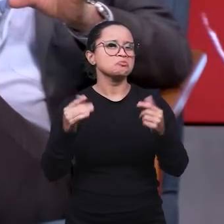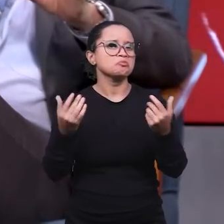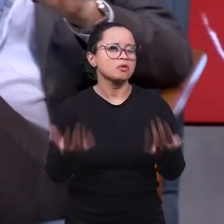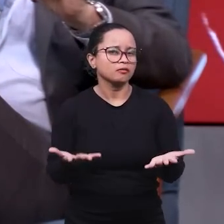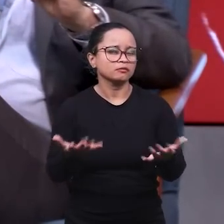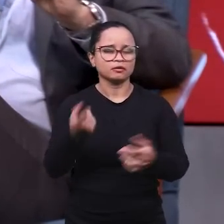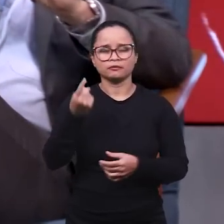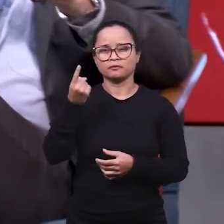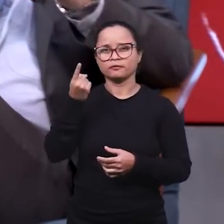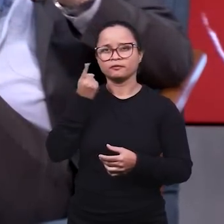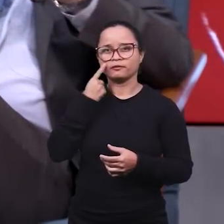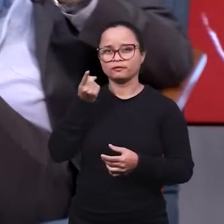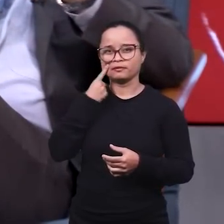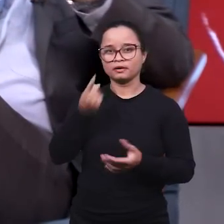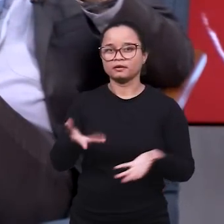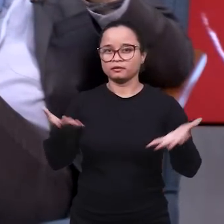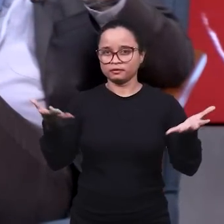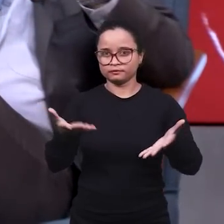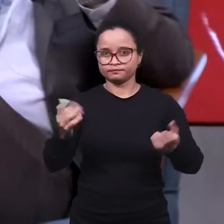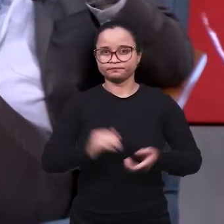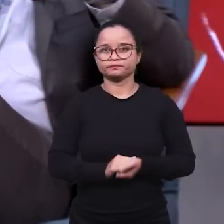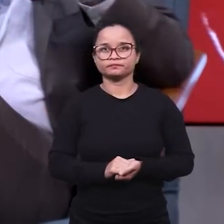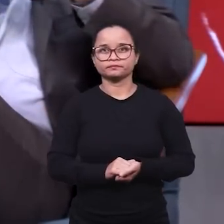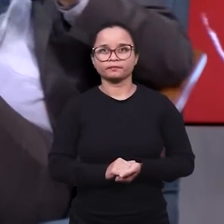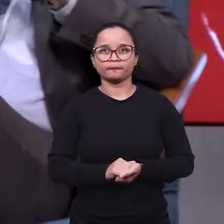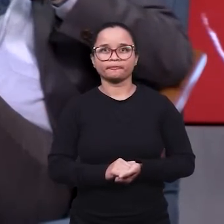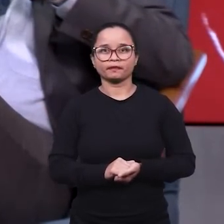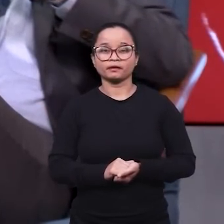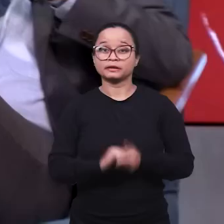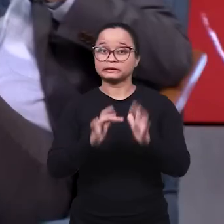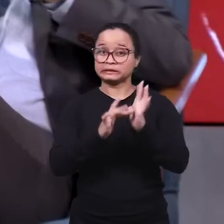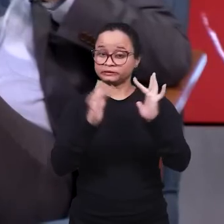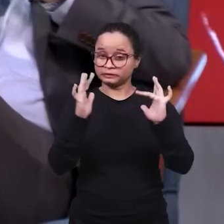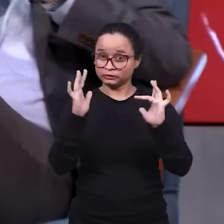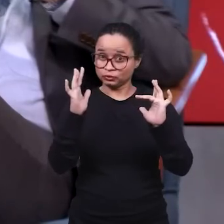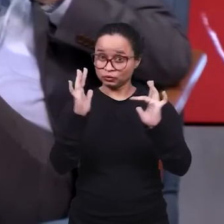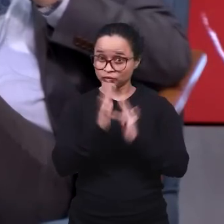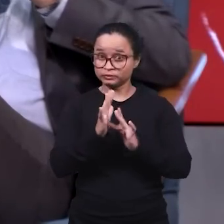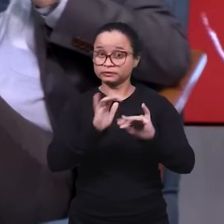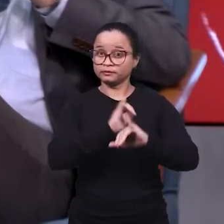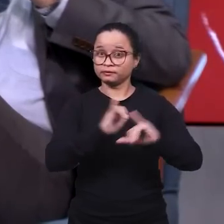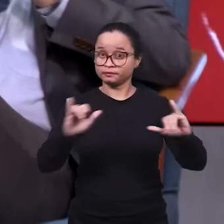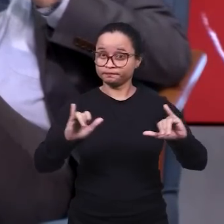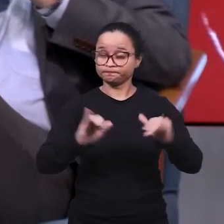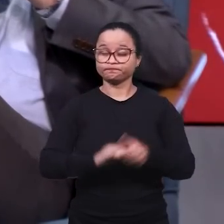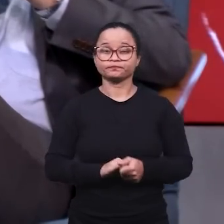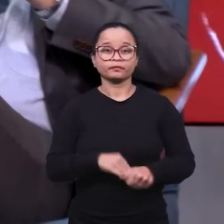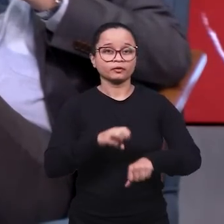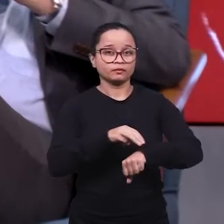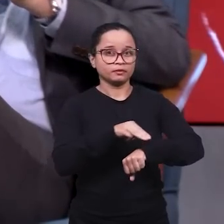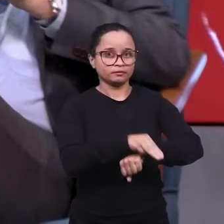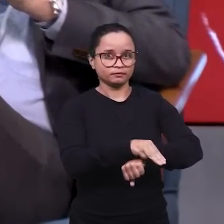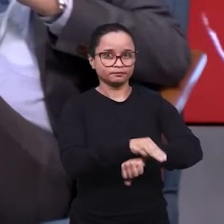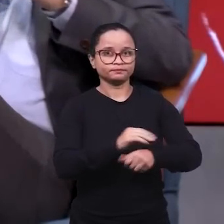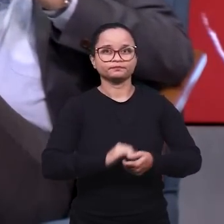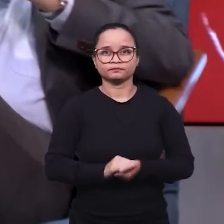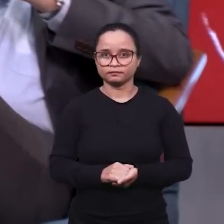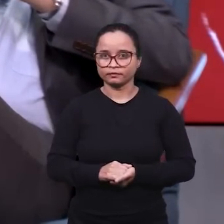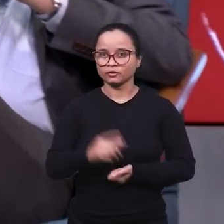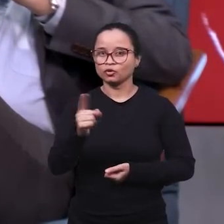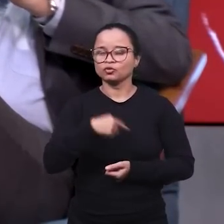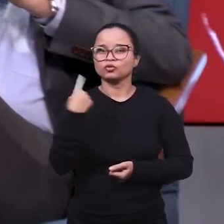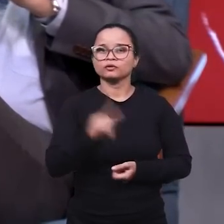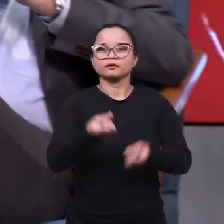entrar agora numa colocação que o próprio Jesus faz. O ministério, quando